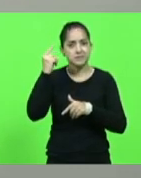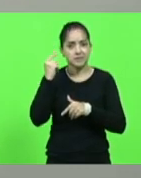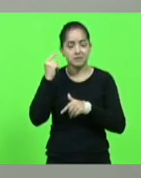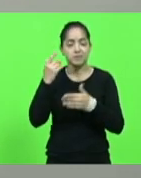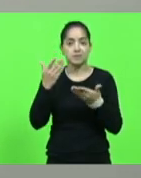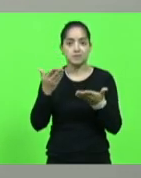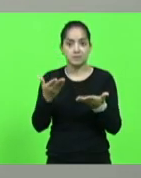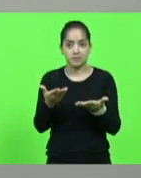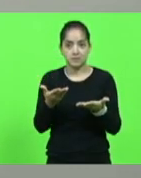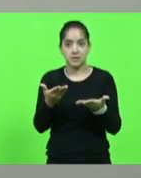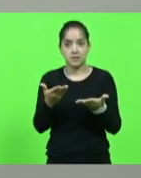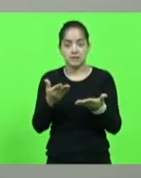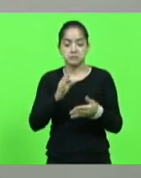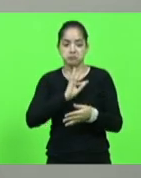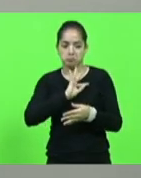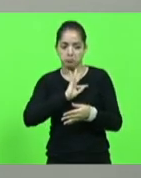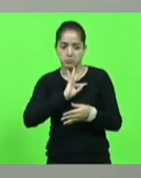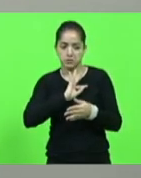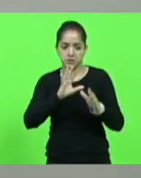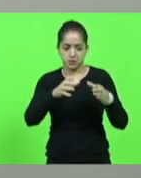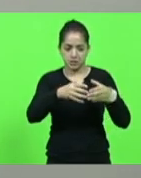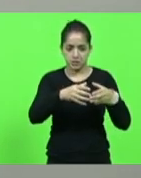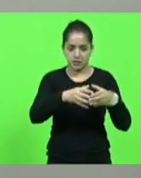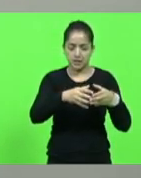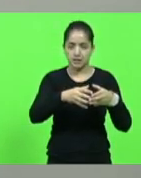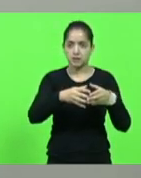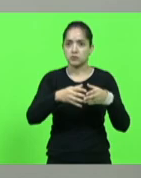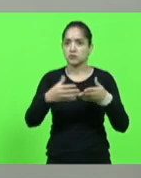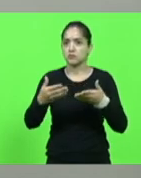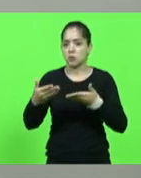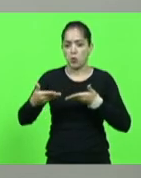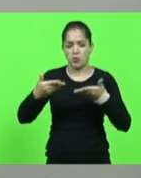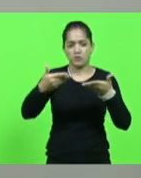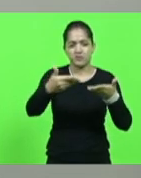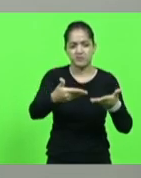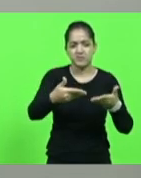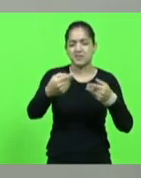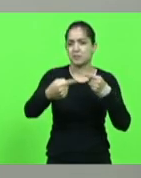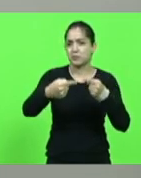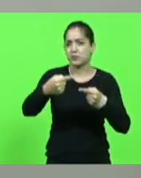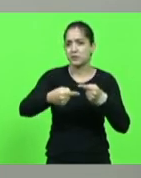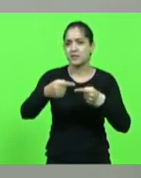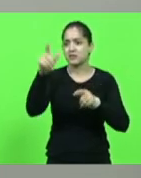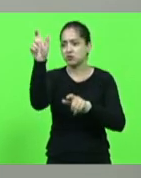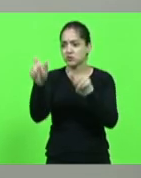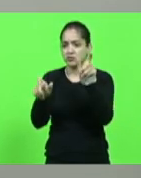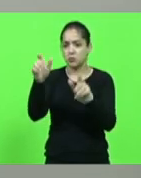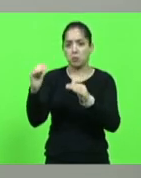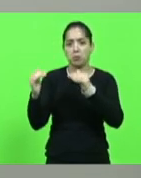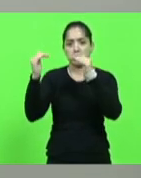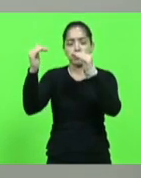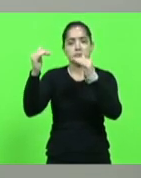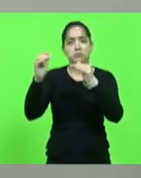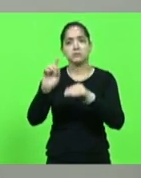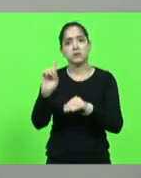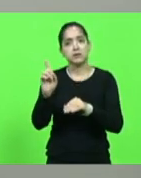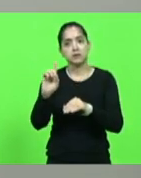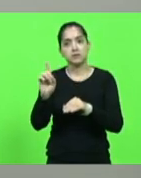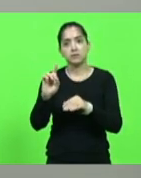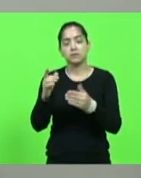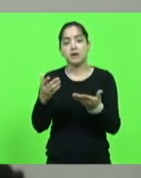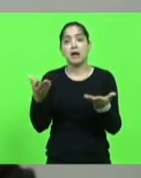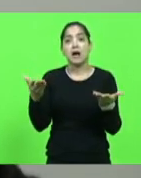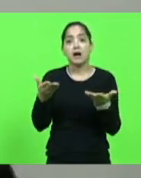daí se é uma visita técnica, não convida político, não convida figura pública. Daí